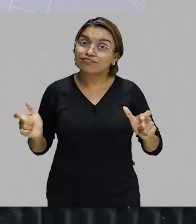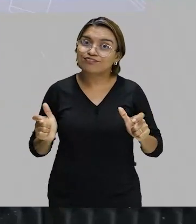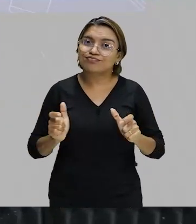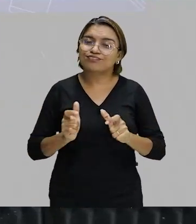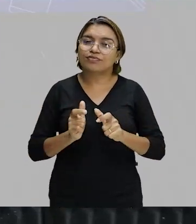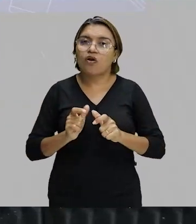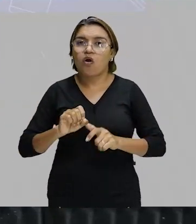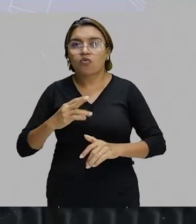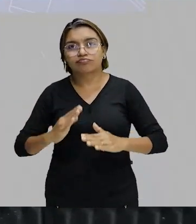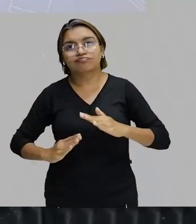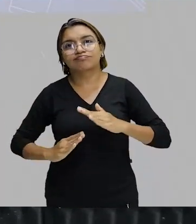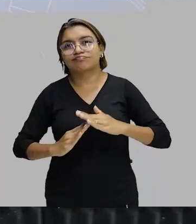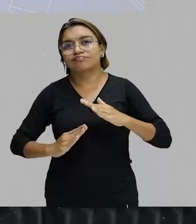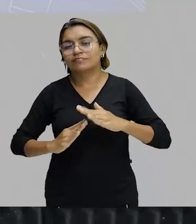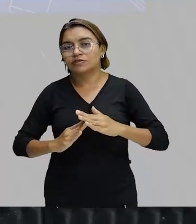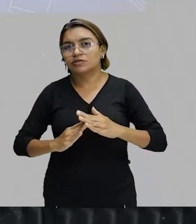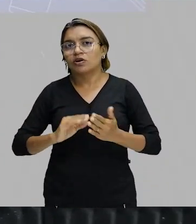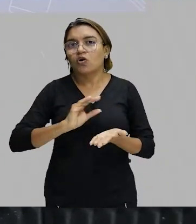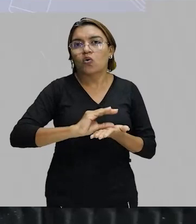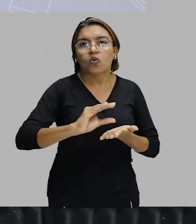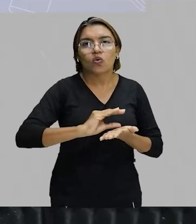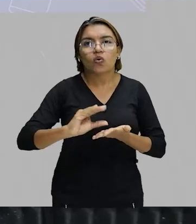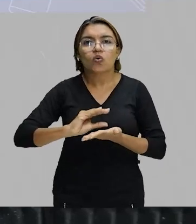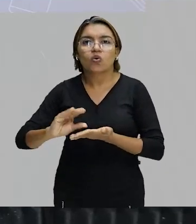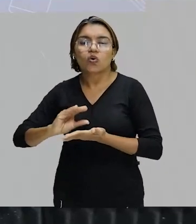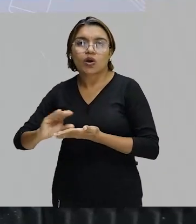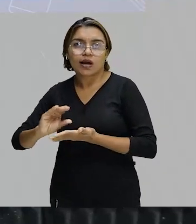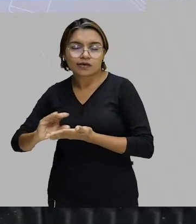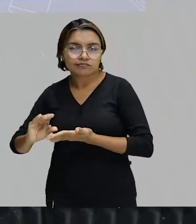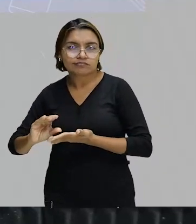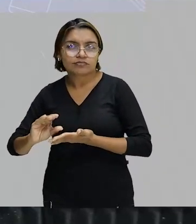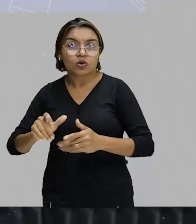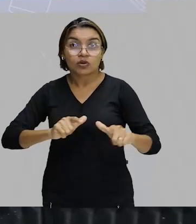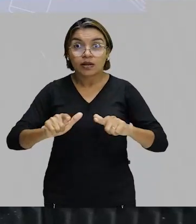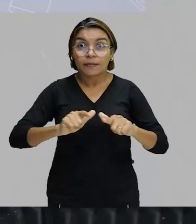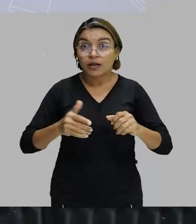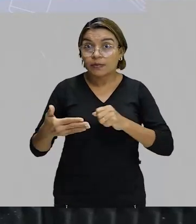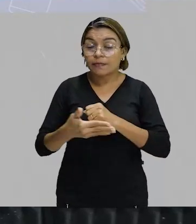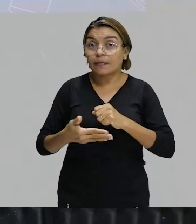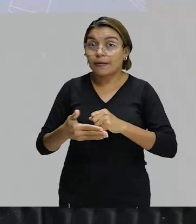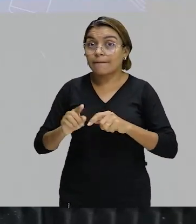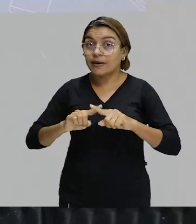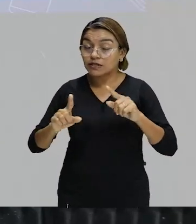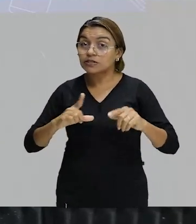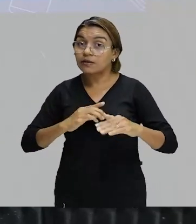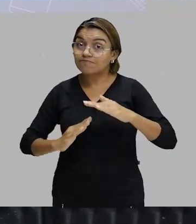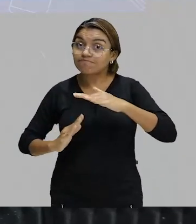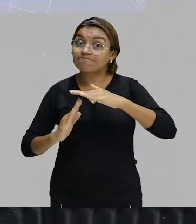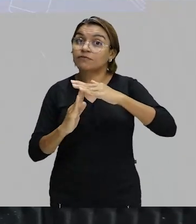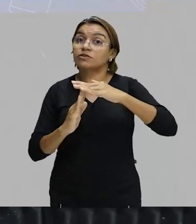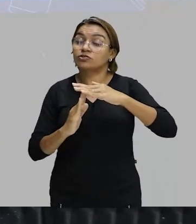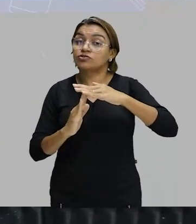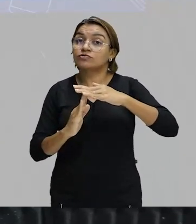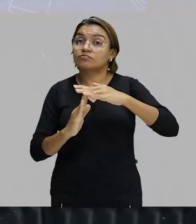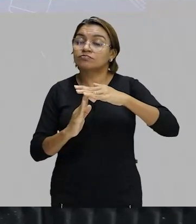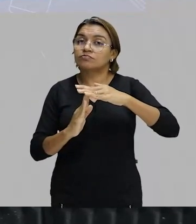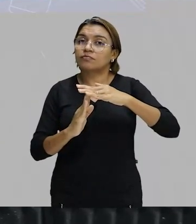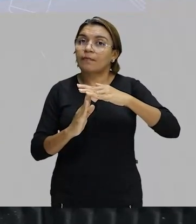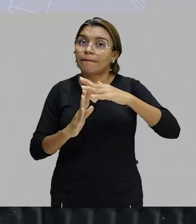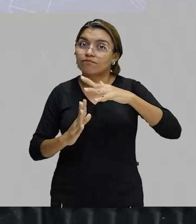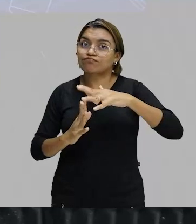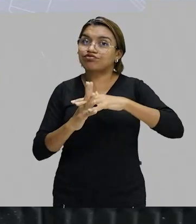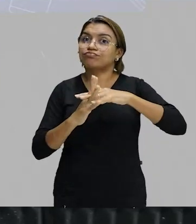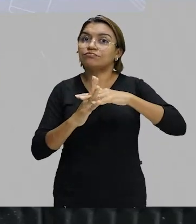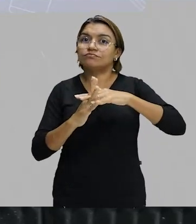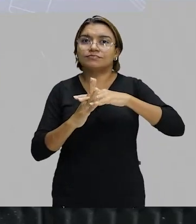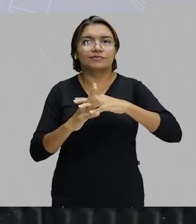ou limita os gastos com serviço básico. Porque agora existe um limite. Vai até esse limite, não pode passar dele, é